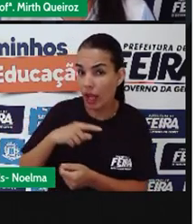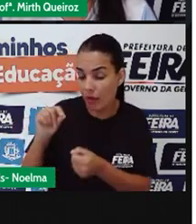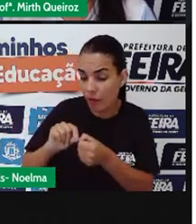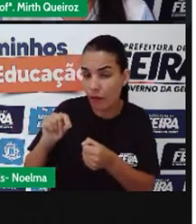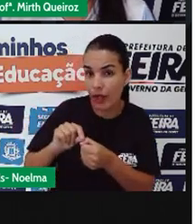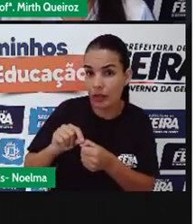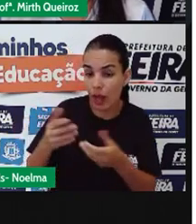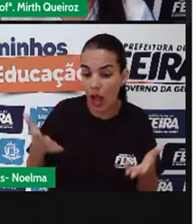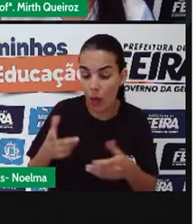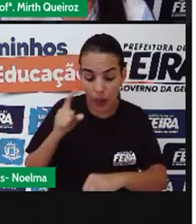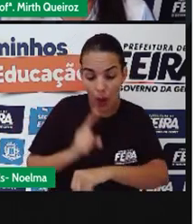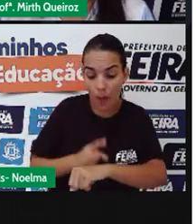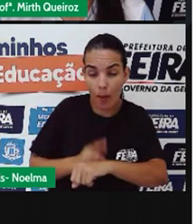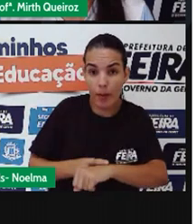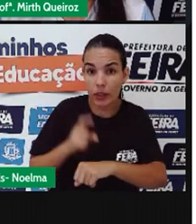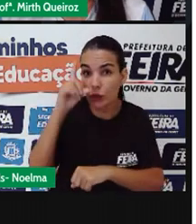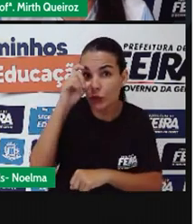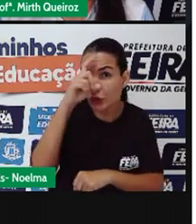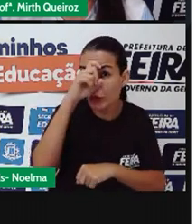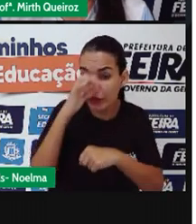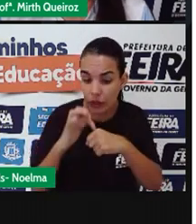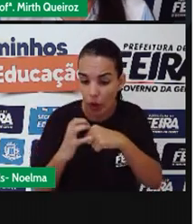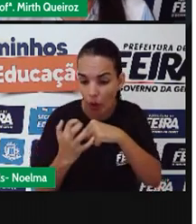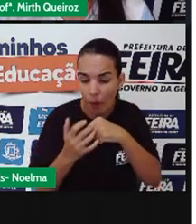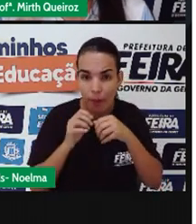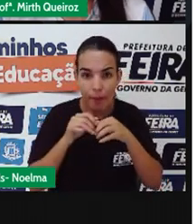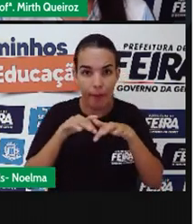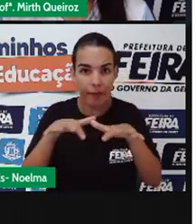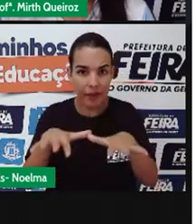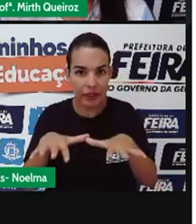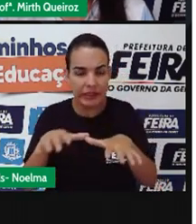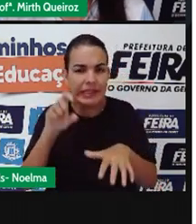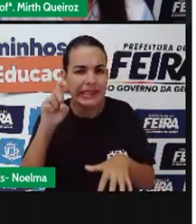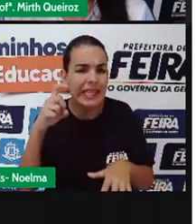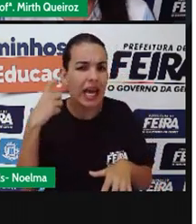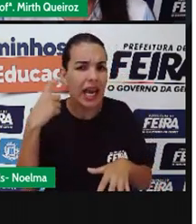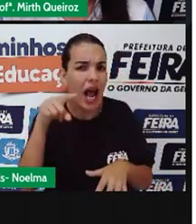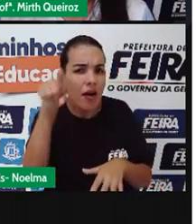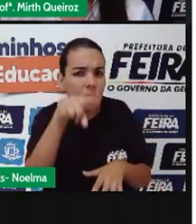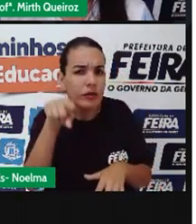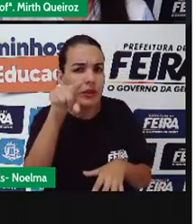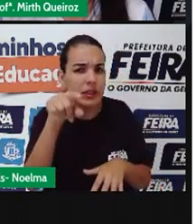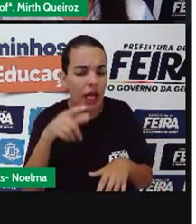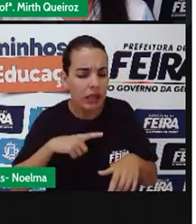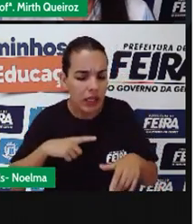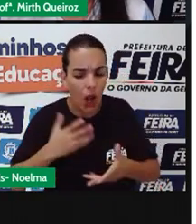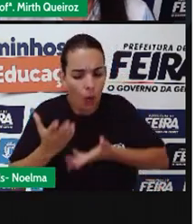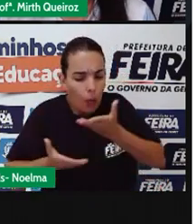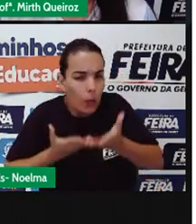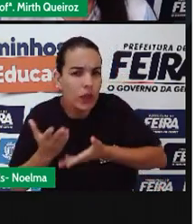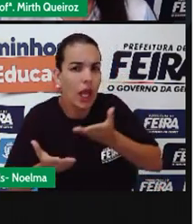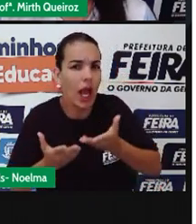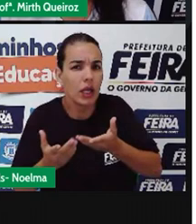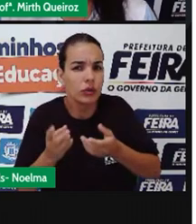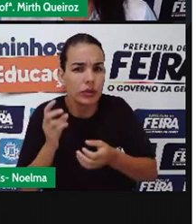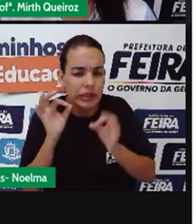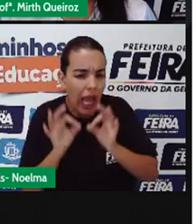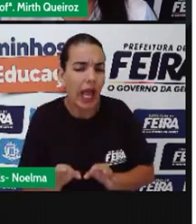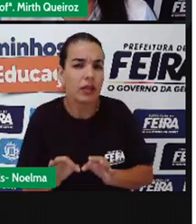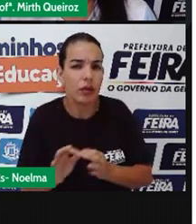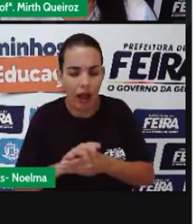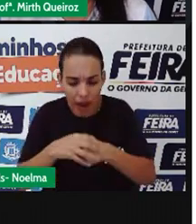momento tão difícil é essa pandemia Será que vocês têm da mãe direitinho lá